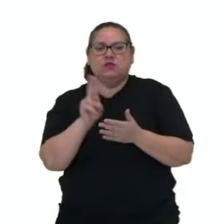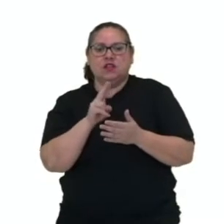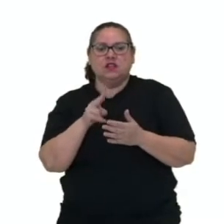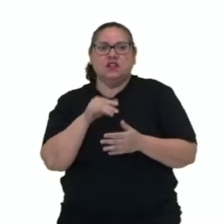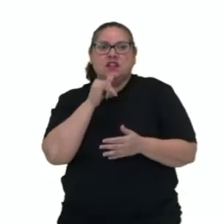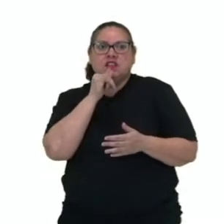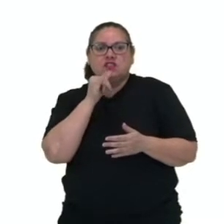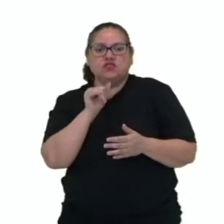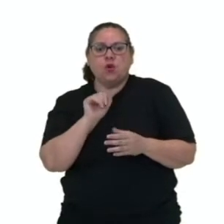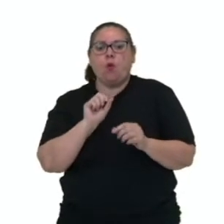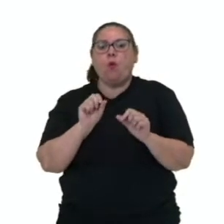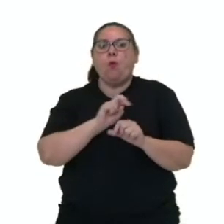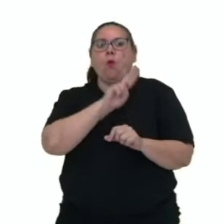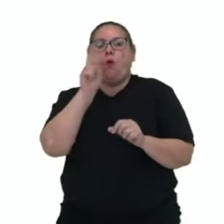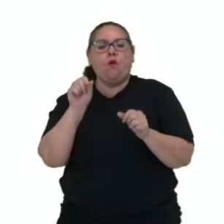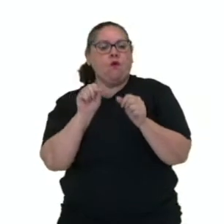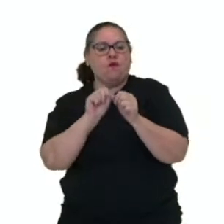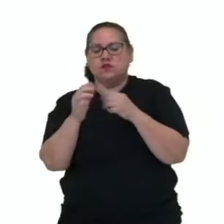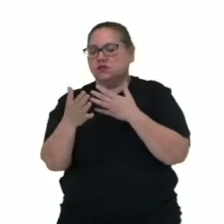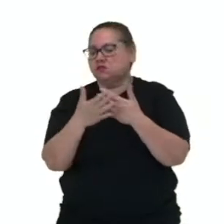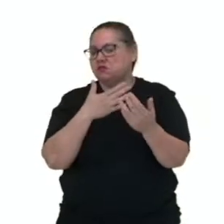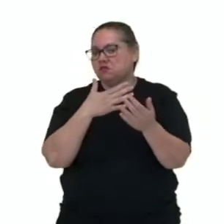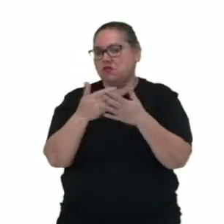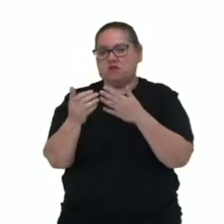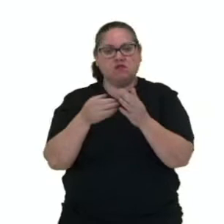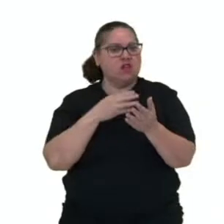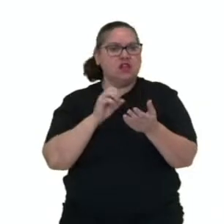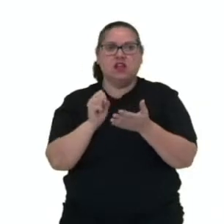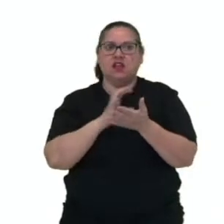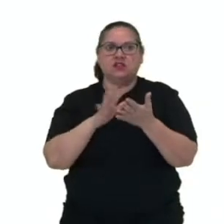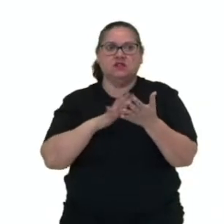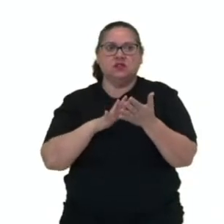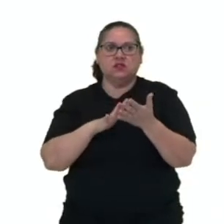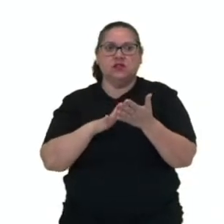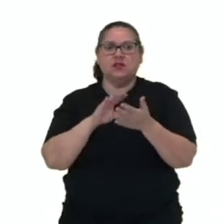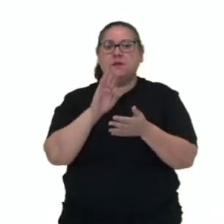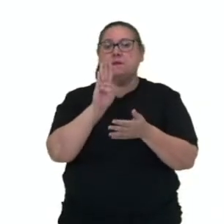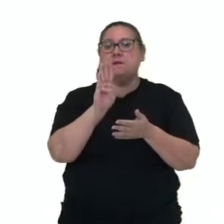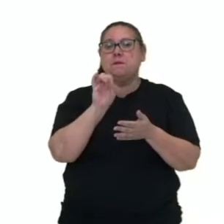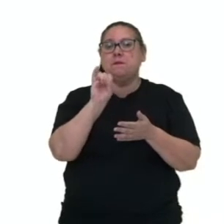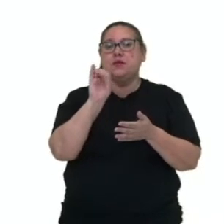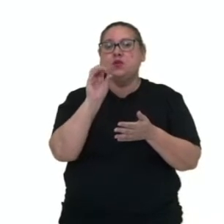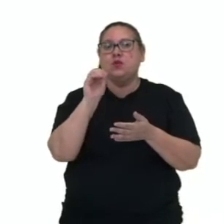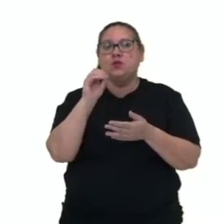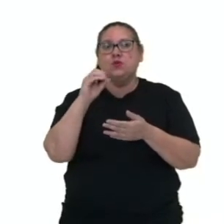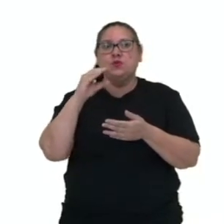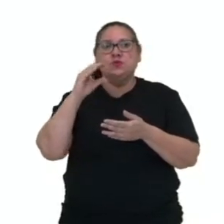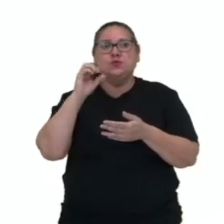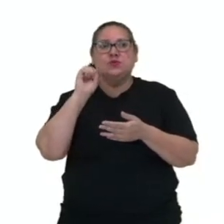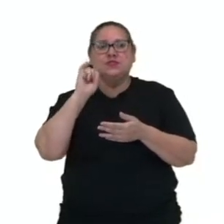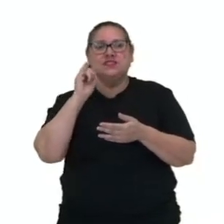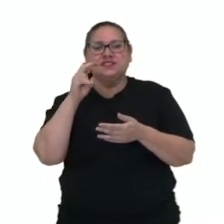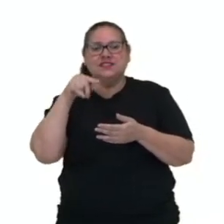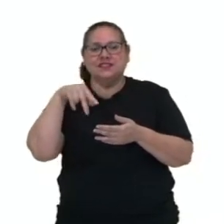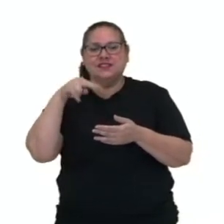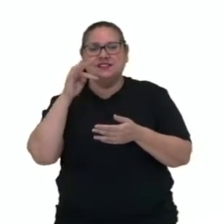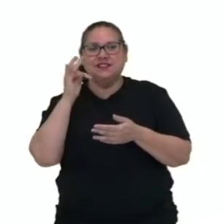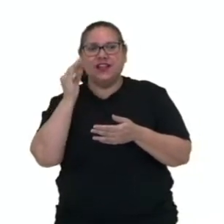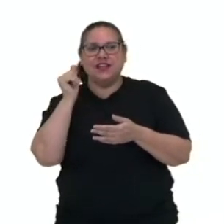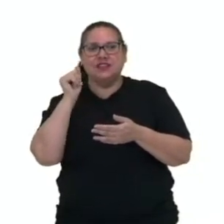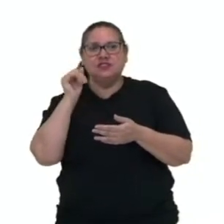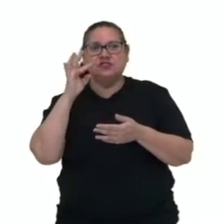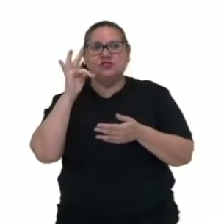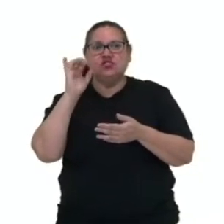energia ou realizar qualquer atividade biosintética fora da célula,